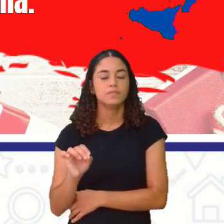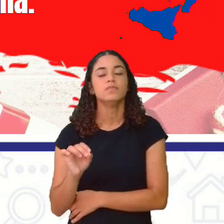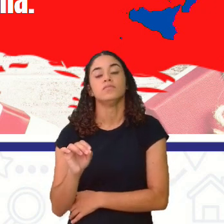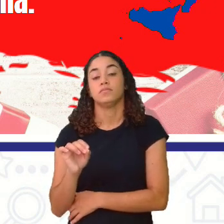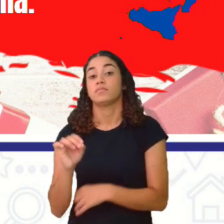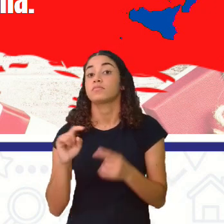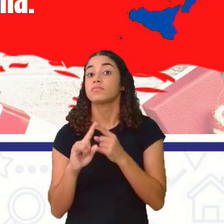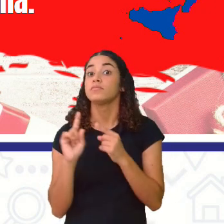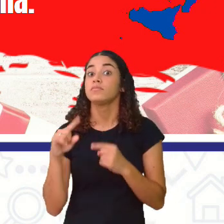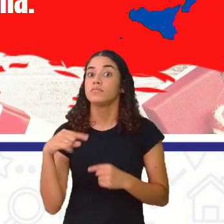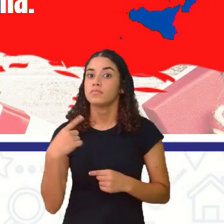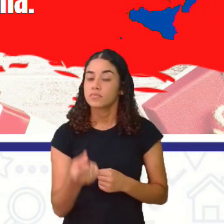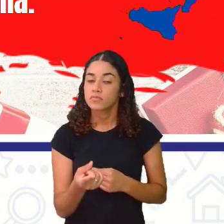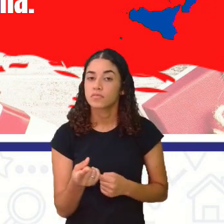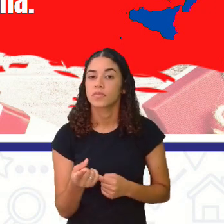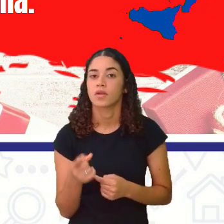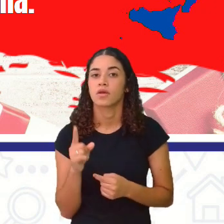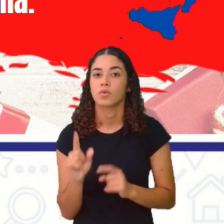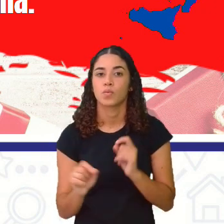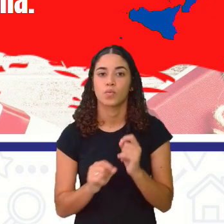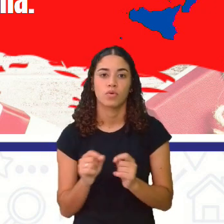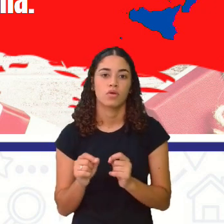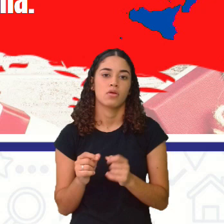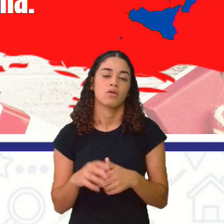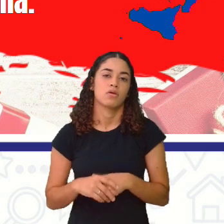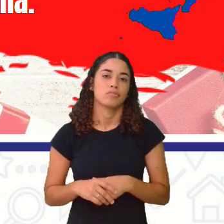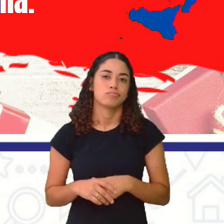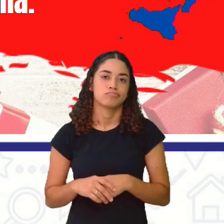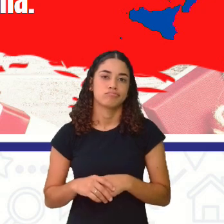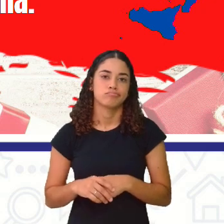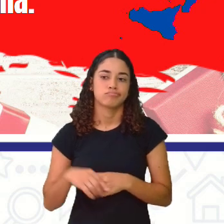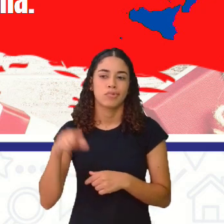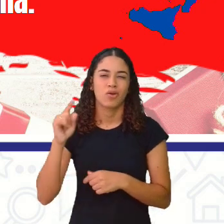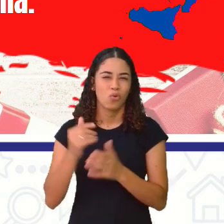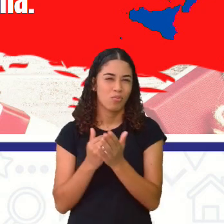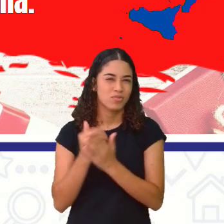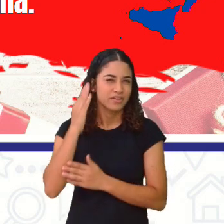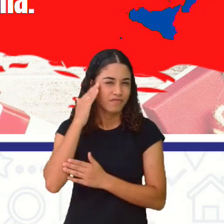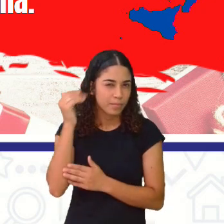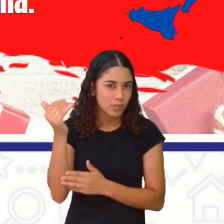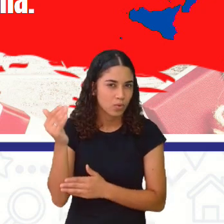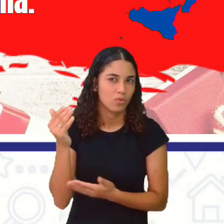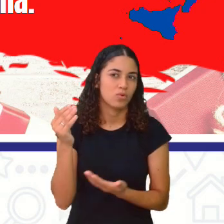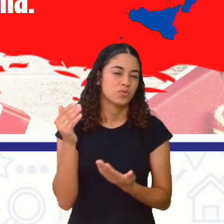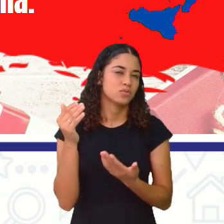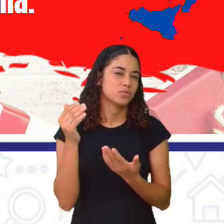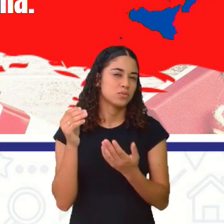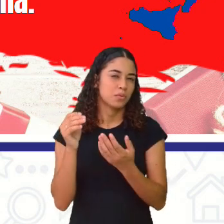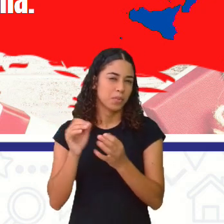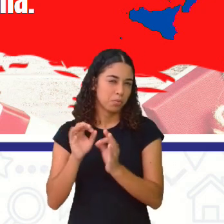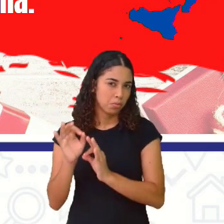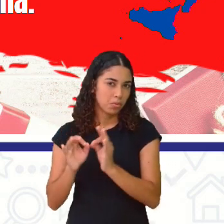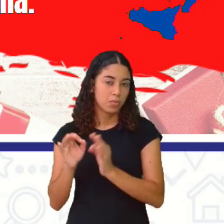que depois que foi beatificado, né, e santificado, então tudo aquilo que pertencia a ele ganha um status